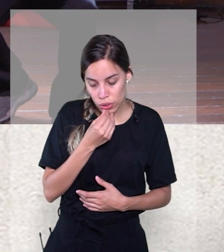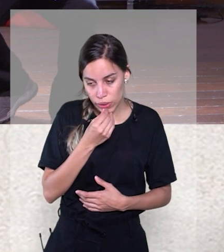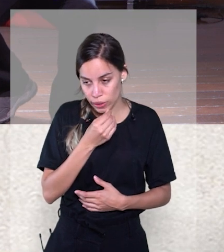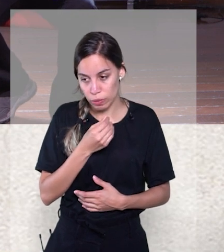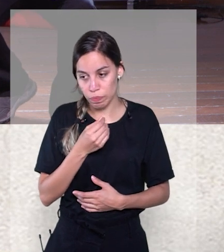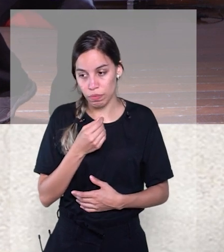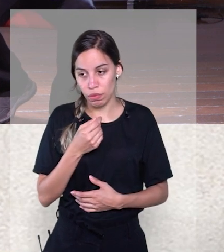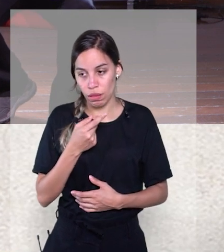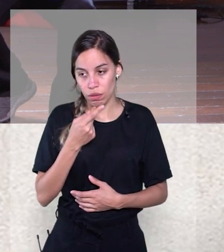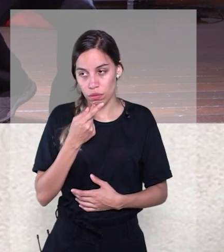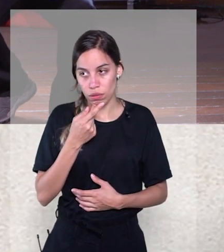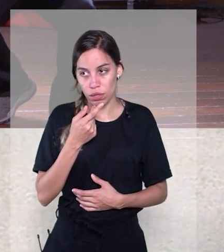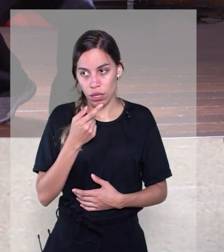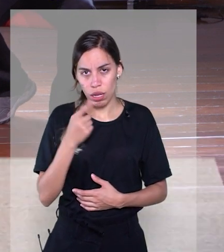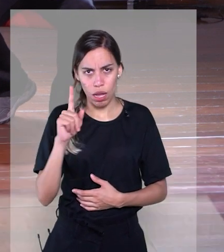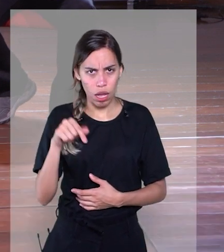uma parte muito importante